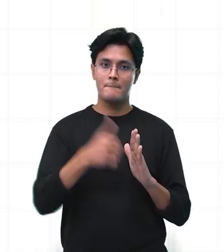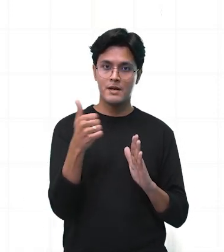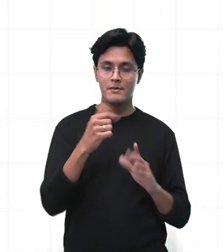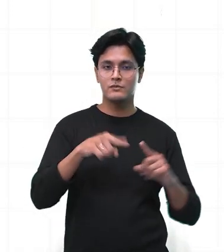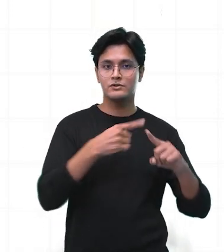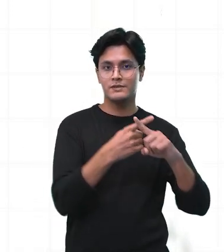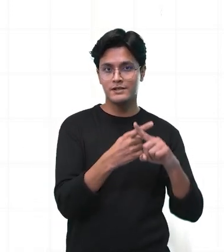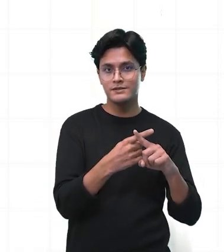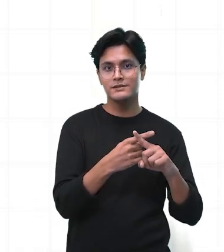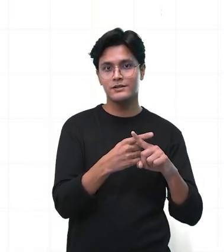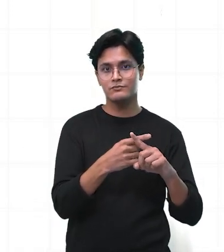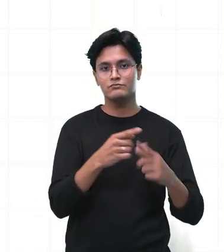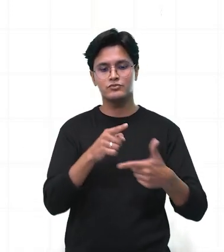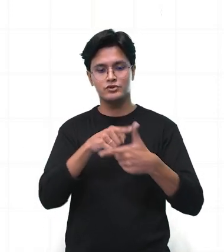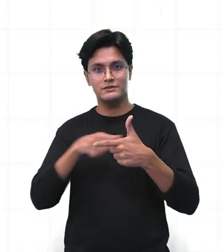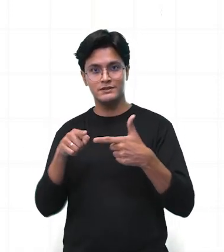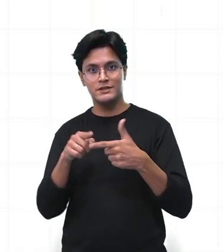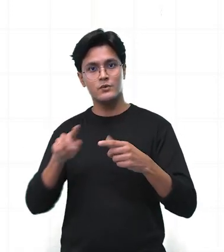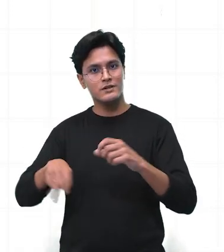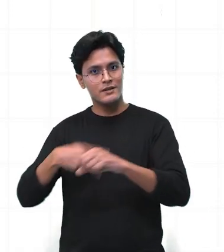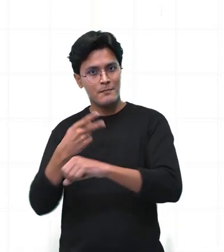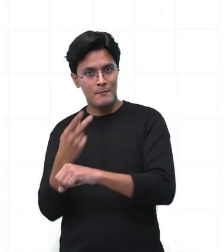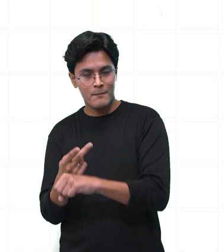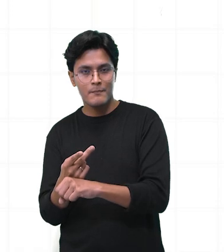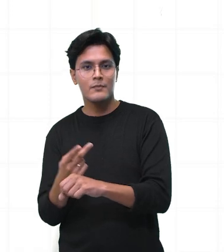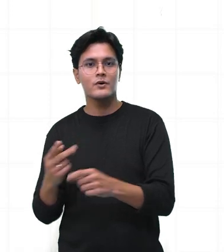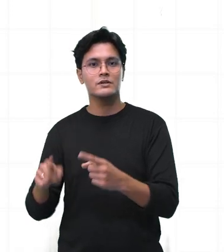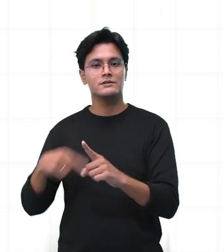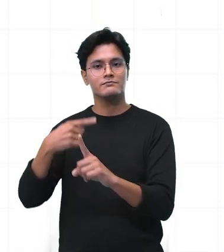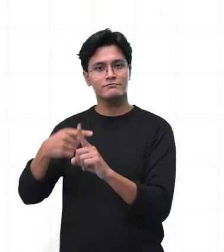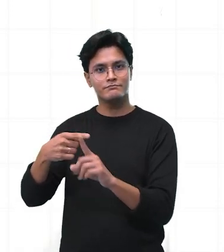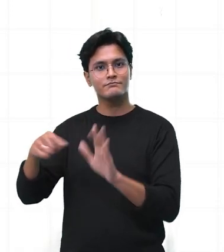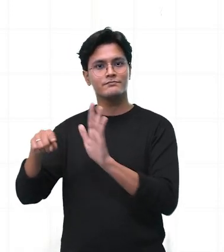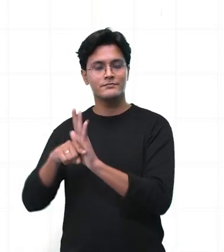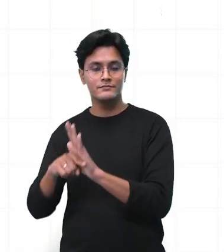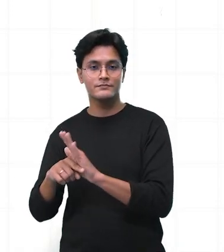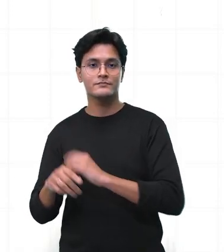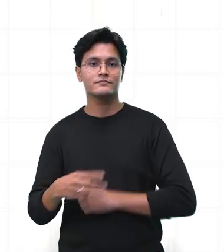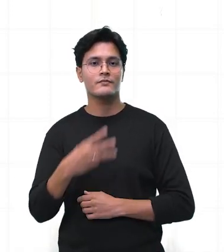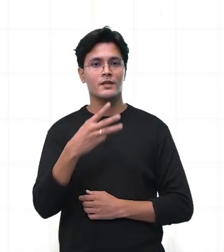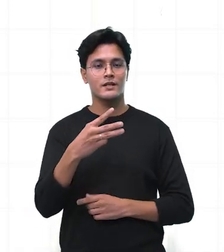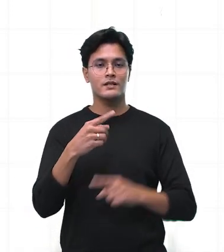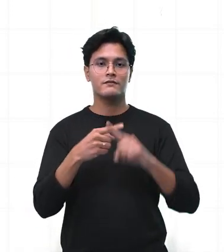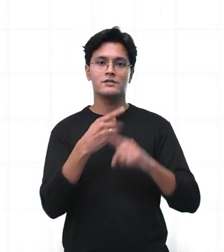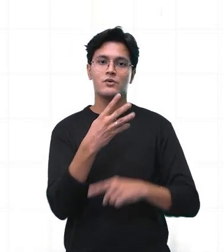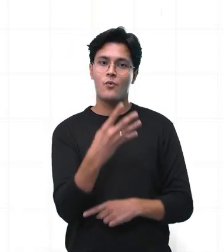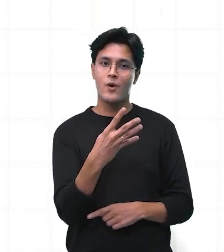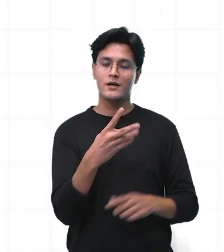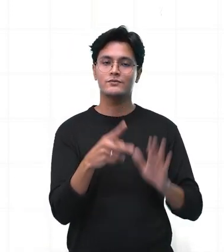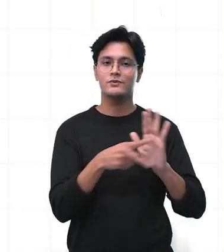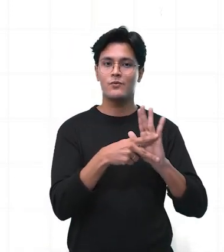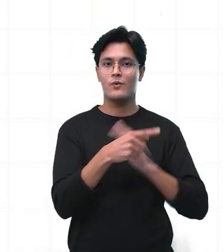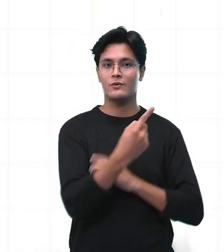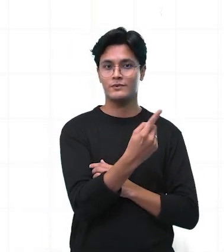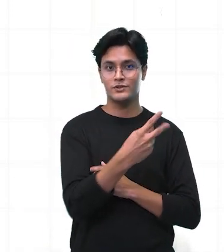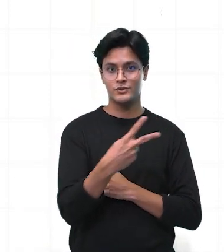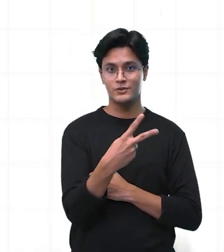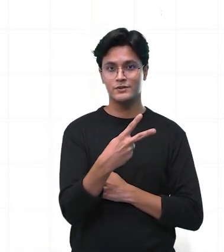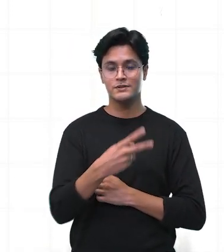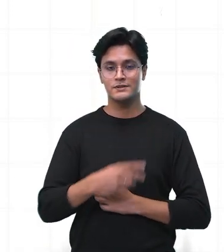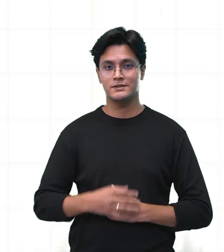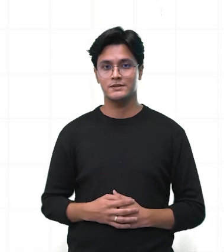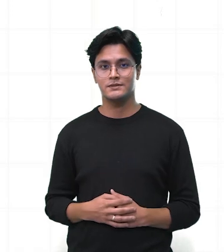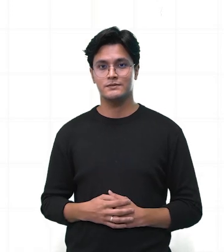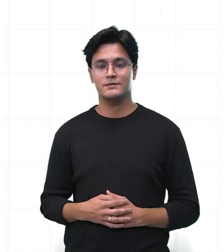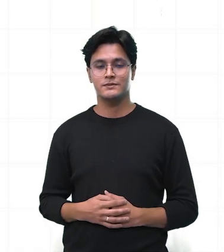depois soma e subtração, ok? Então, 3 vezes 4 é igual a 12, menos, eu posso logo